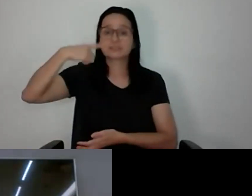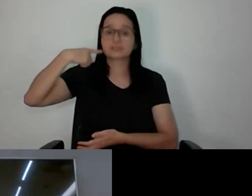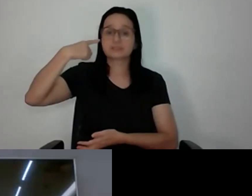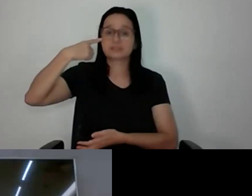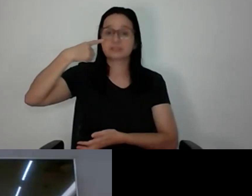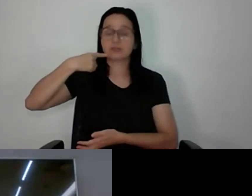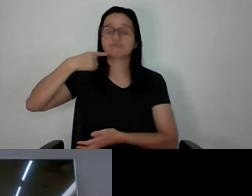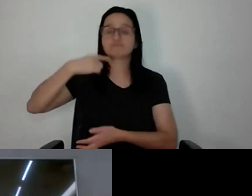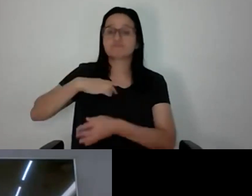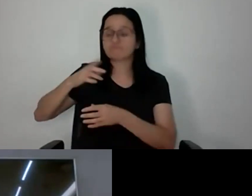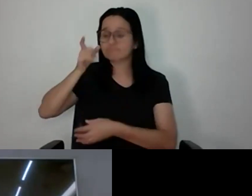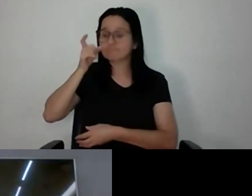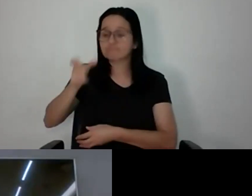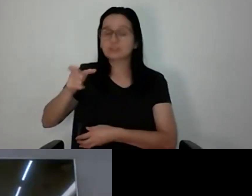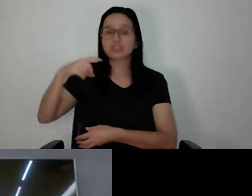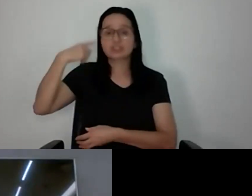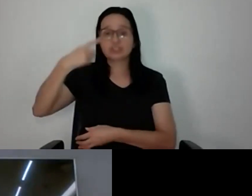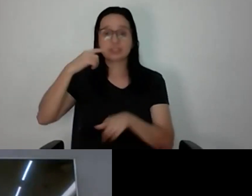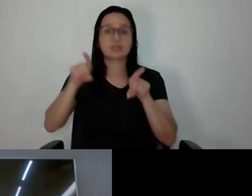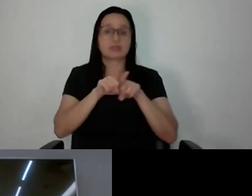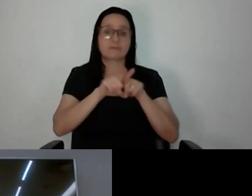direito, mas também entenda a inteligência artificial.